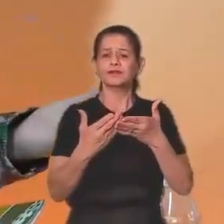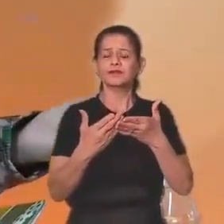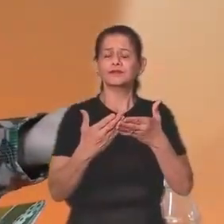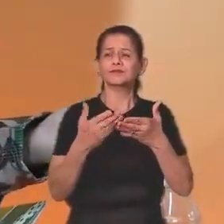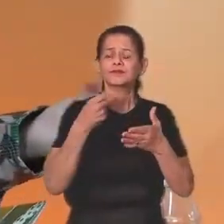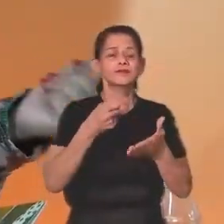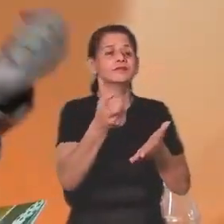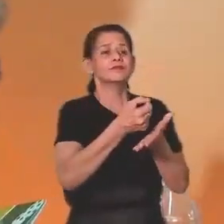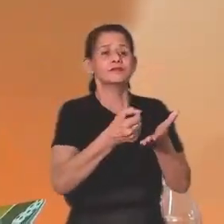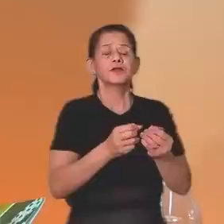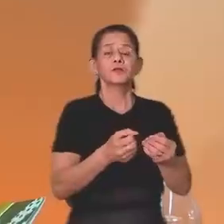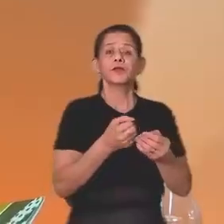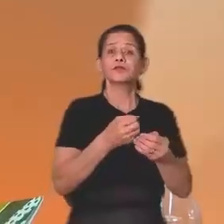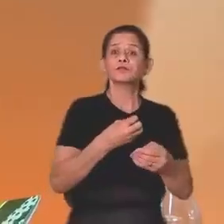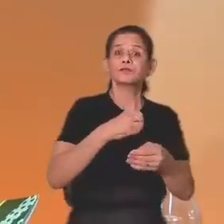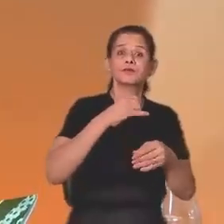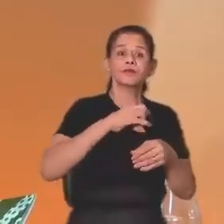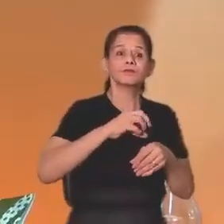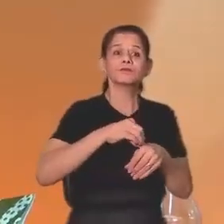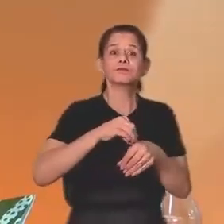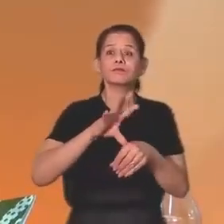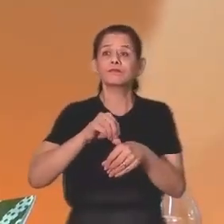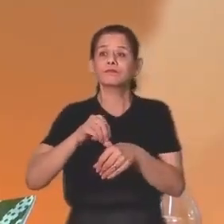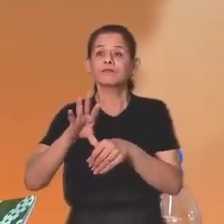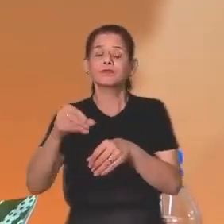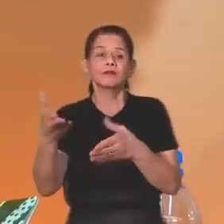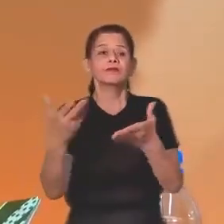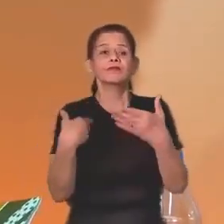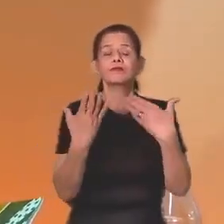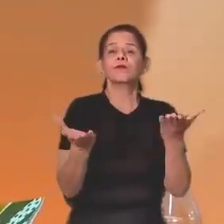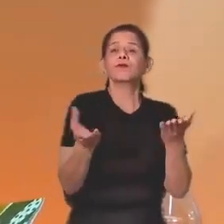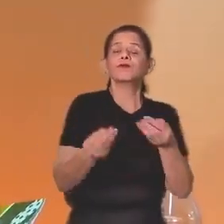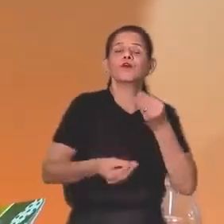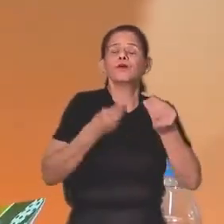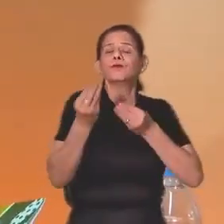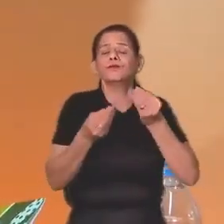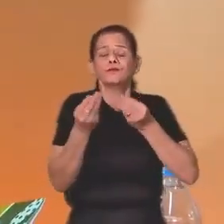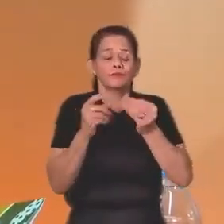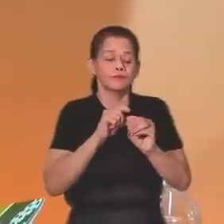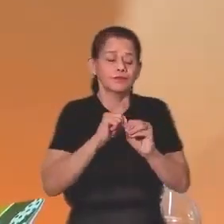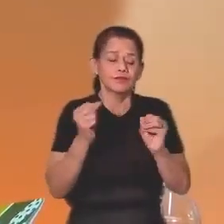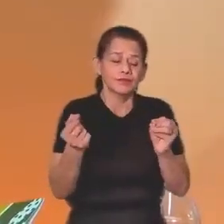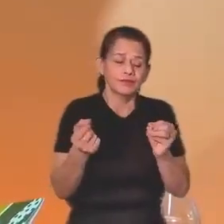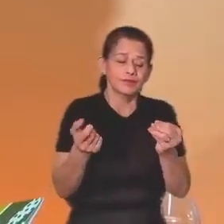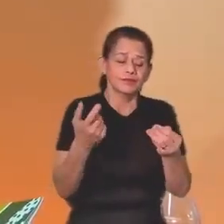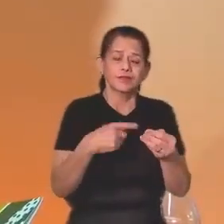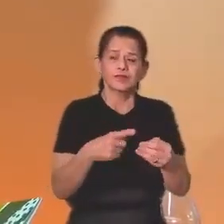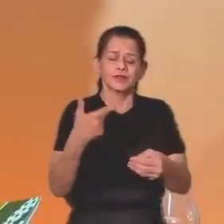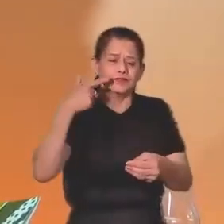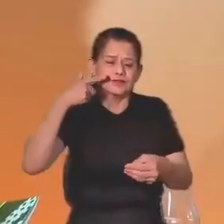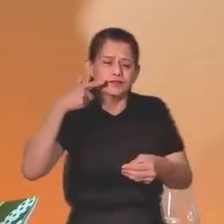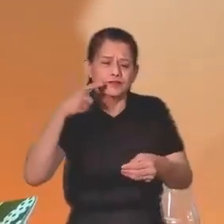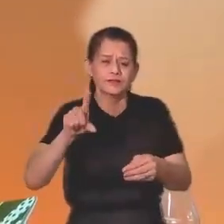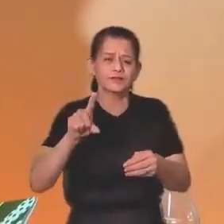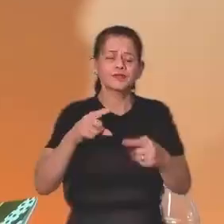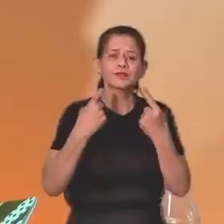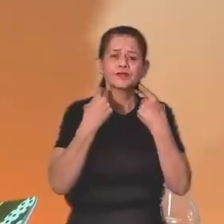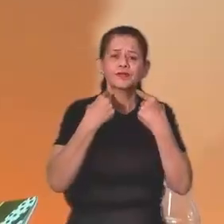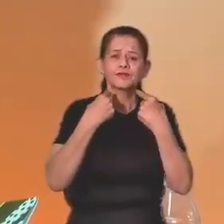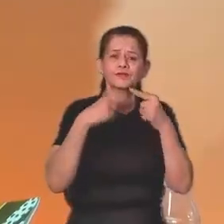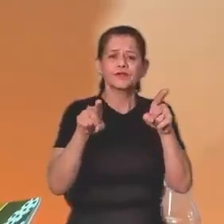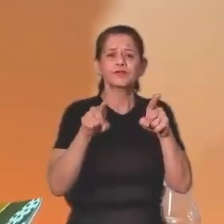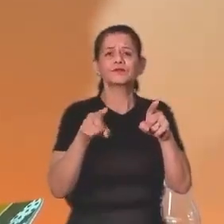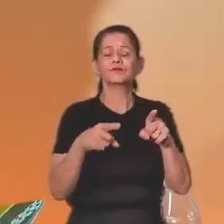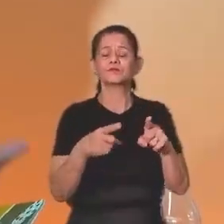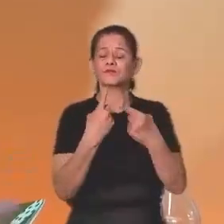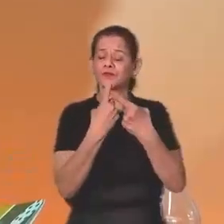publicar. E aí eu queria saber de vocês, né? Quais que são esses desafios que as escritoras